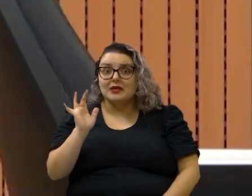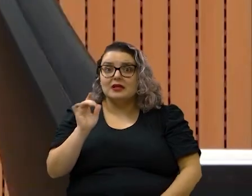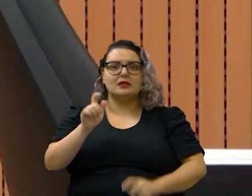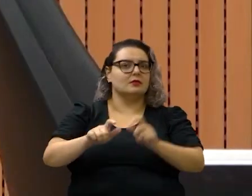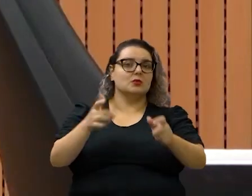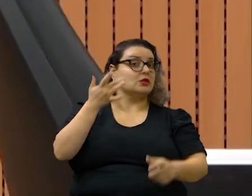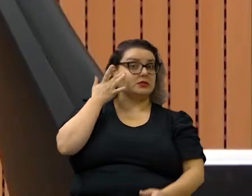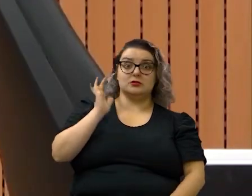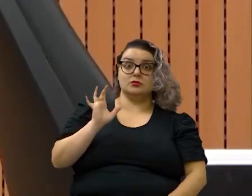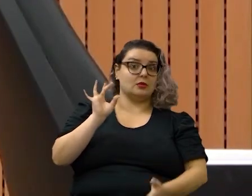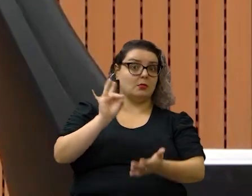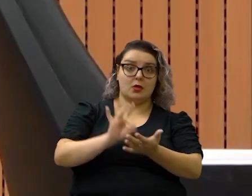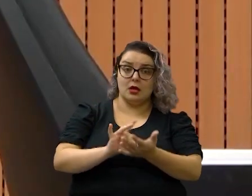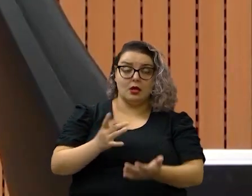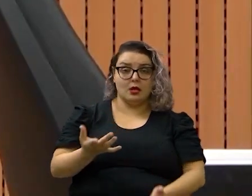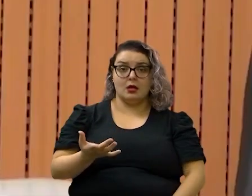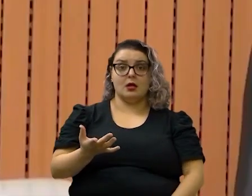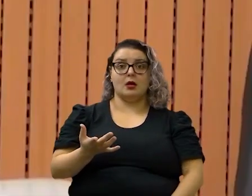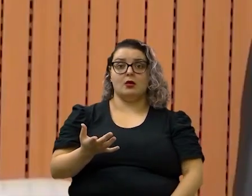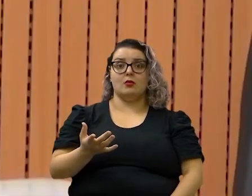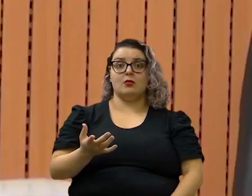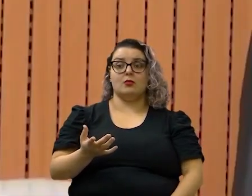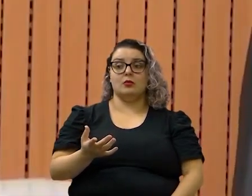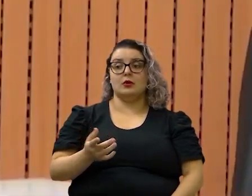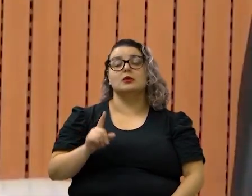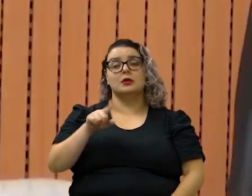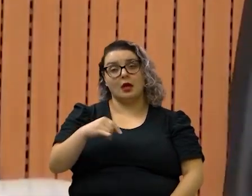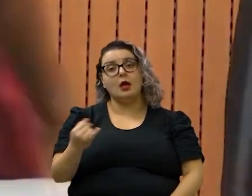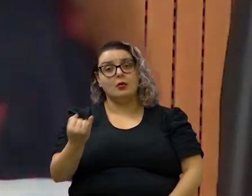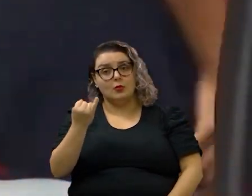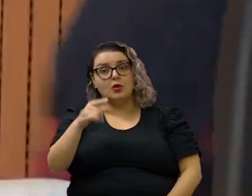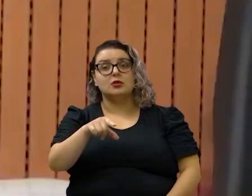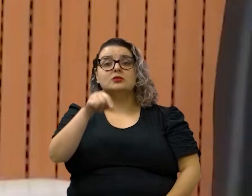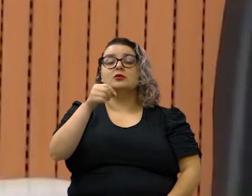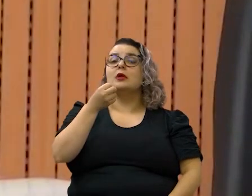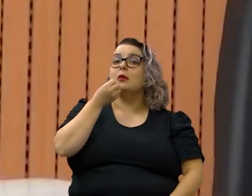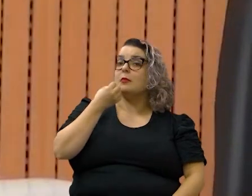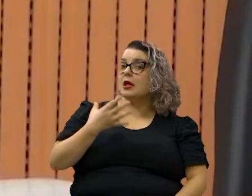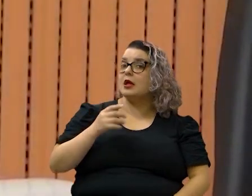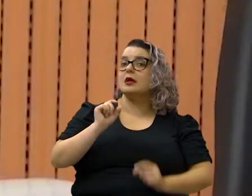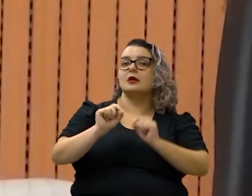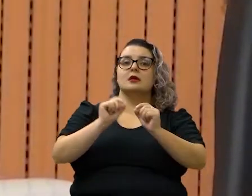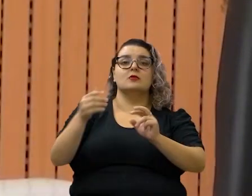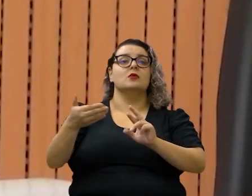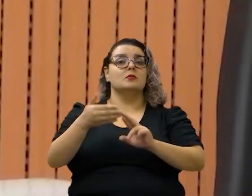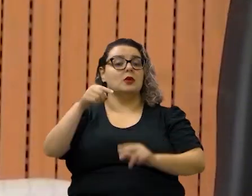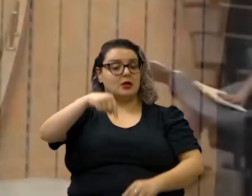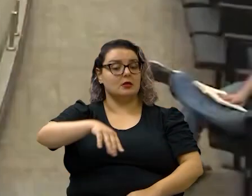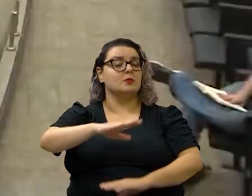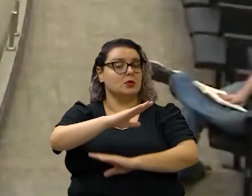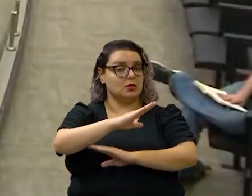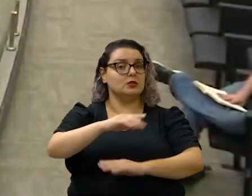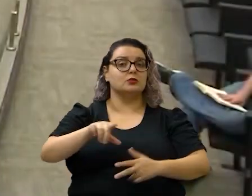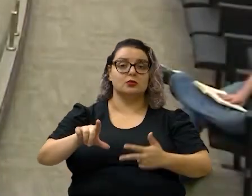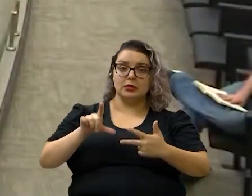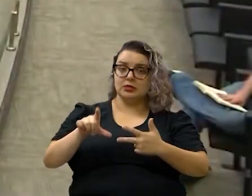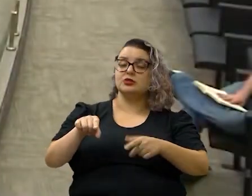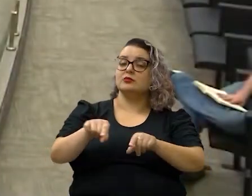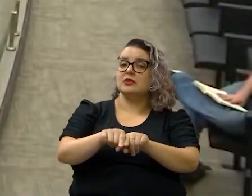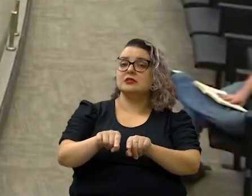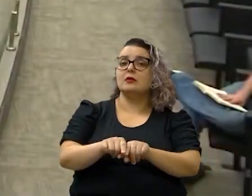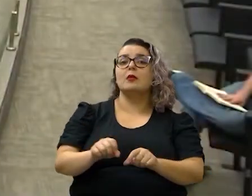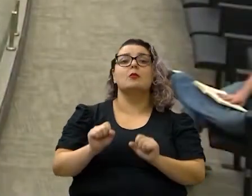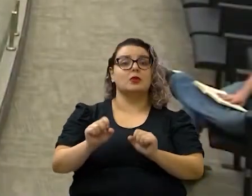e muita gente ainda não sabe do tanto que tanto é importante escolher bem quem vai nos representar aqui mas o quanto que a